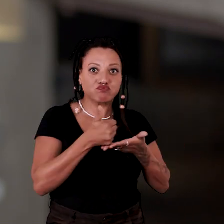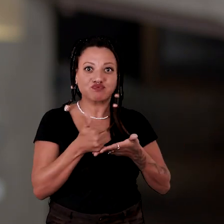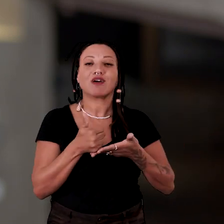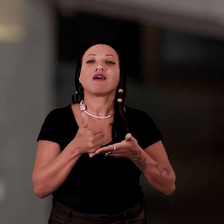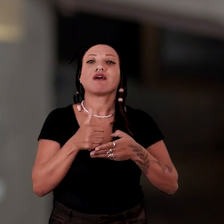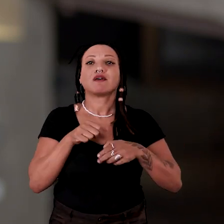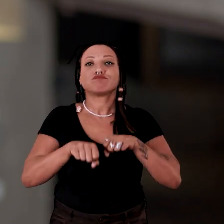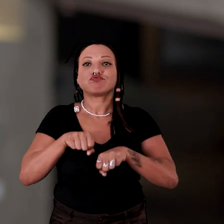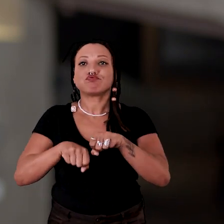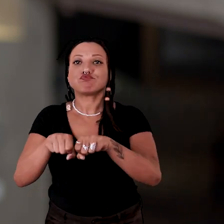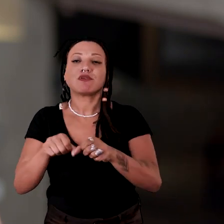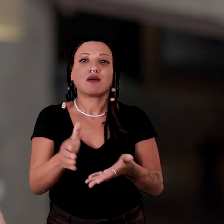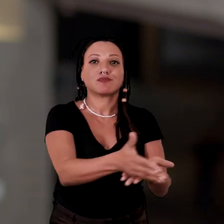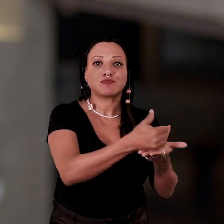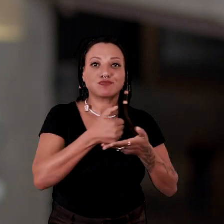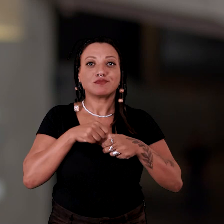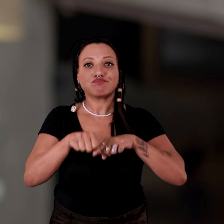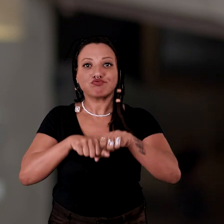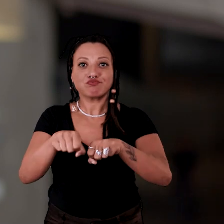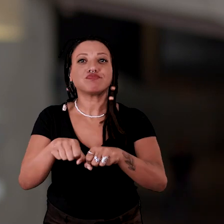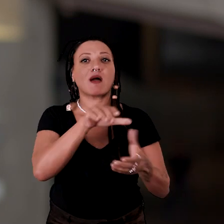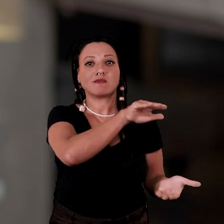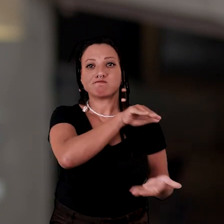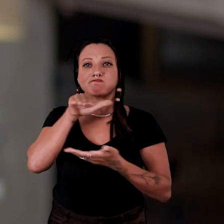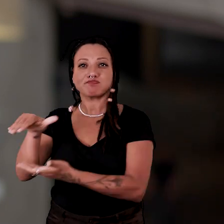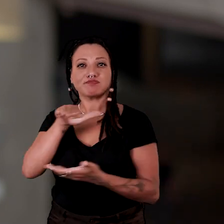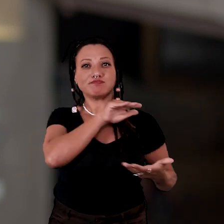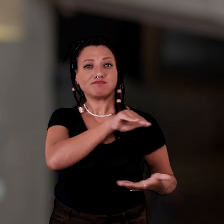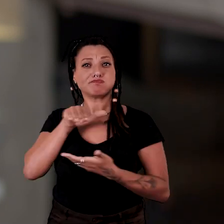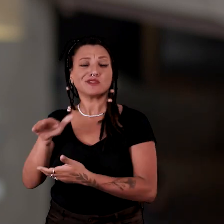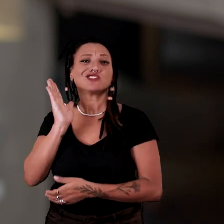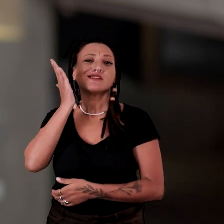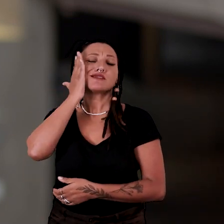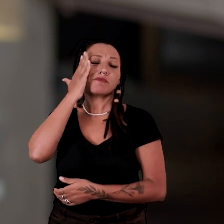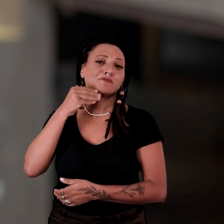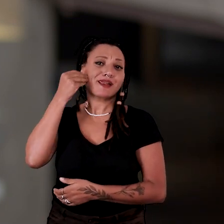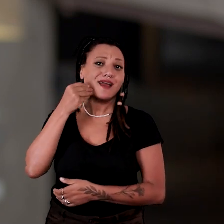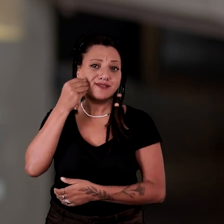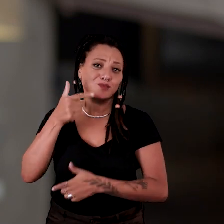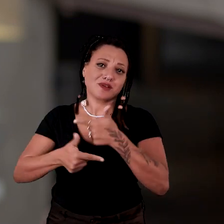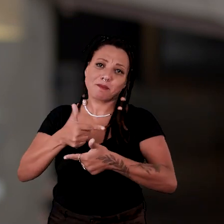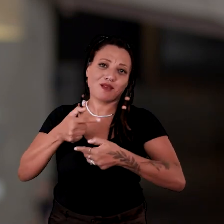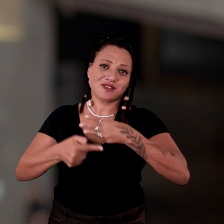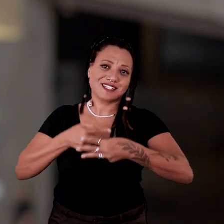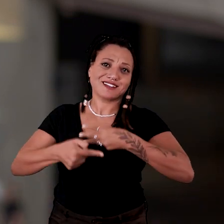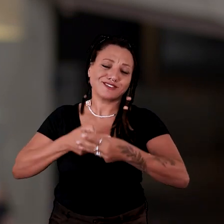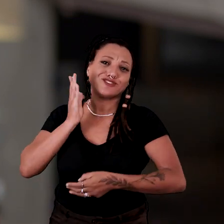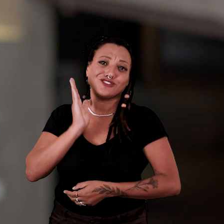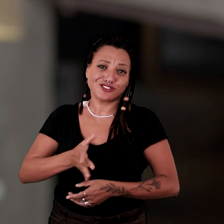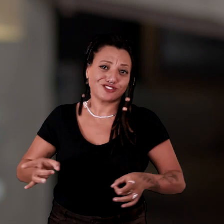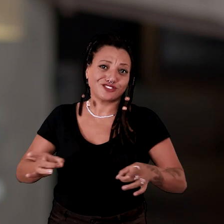espaço alternativo àquilo que especialmente os galpões de reciclagem se propõem. O que esse projeto tem de alternativa ao galpão